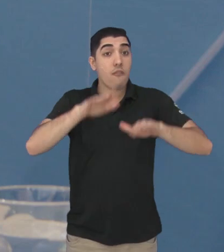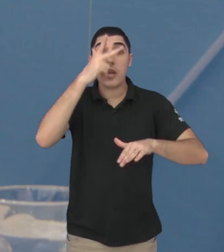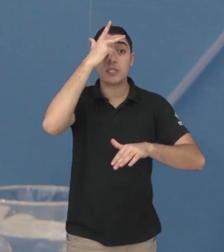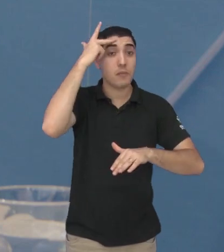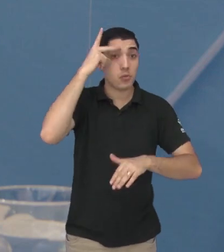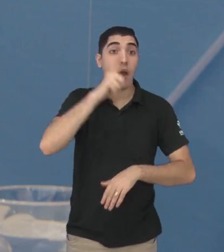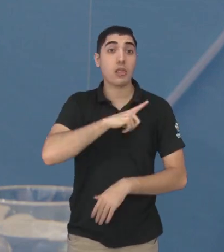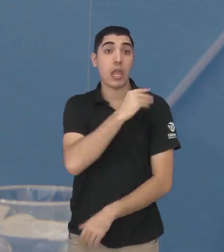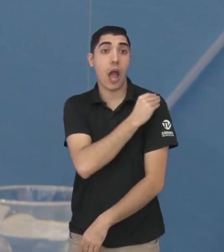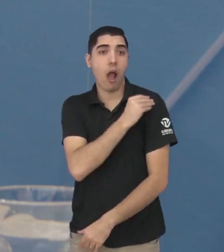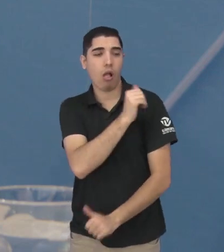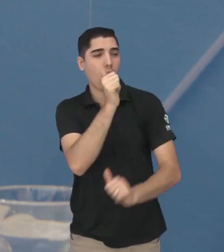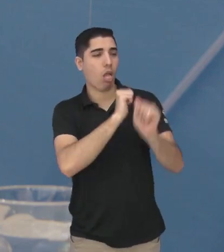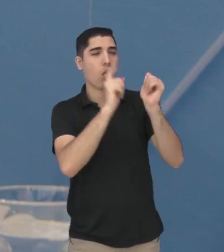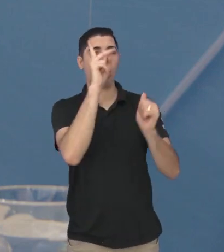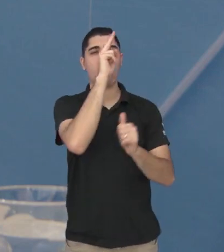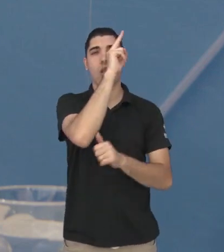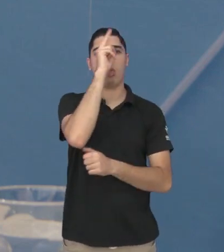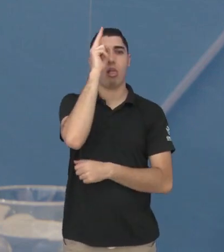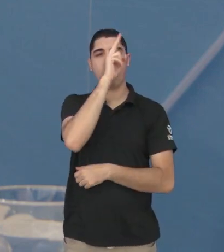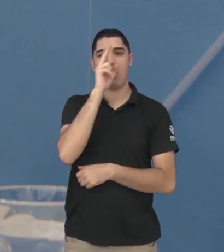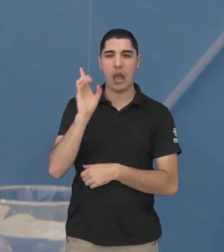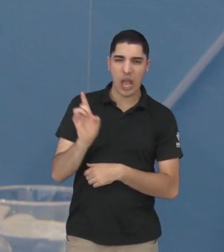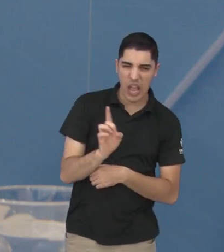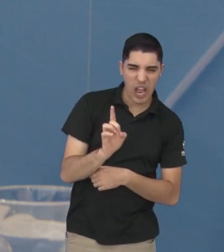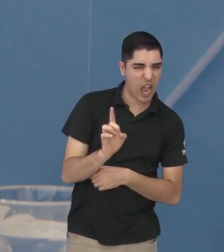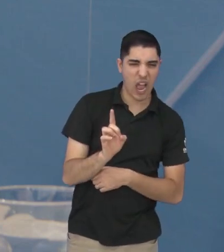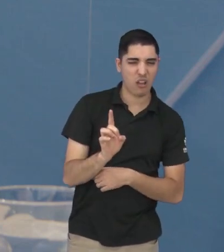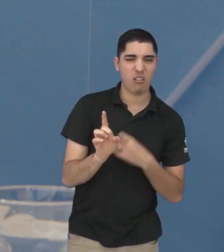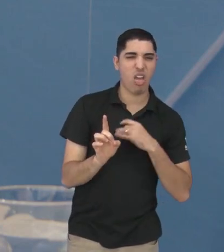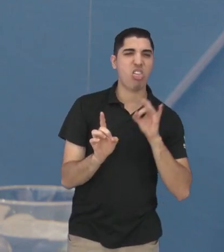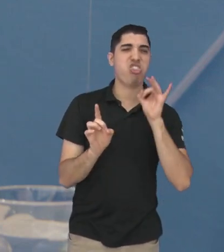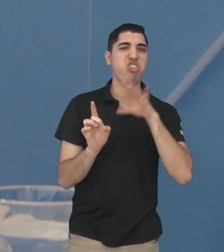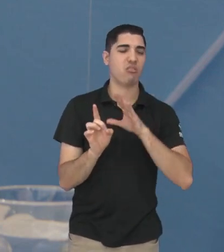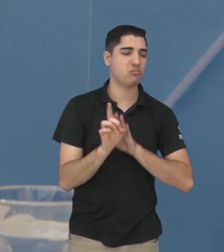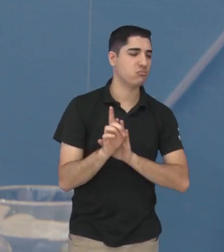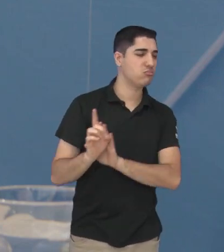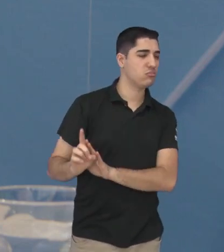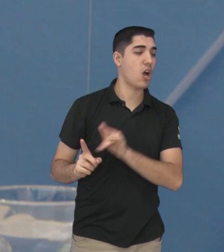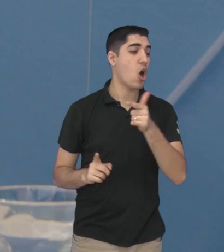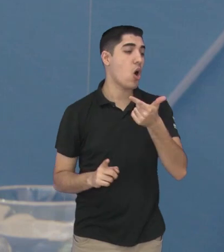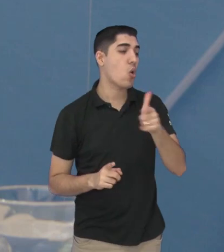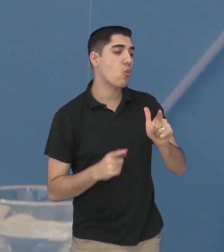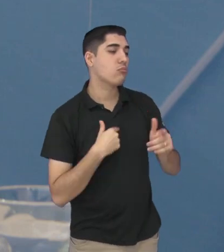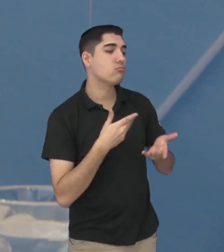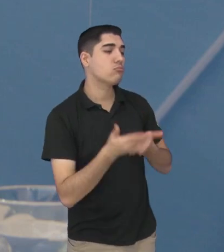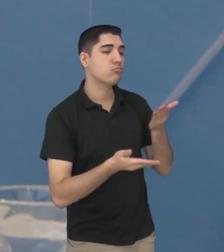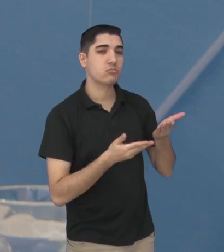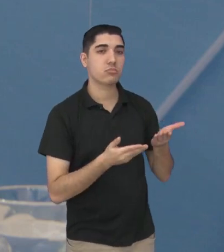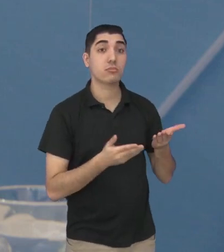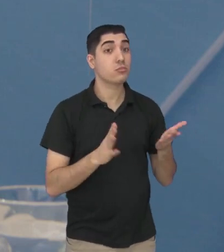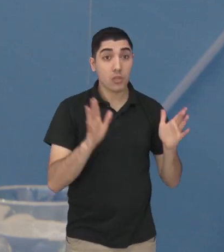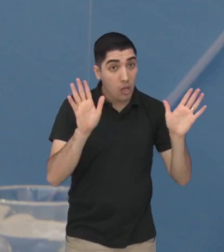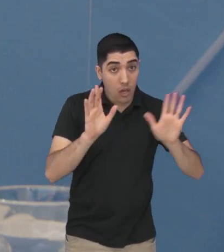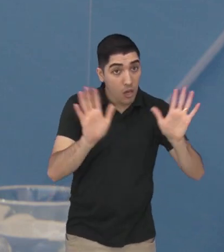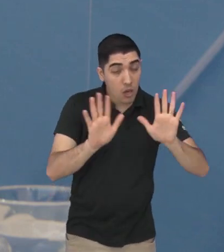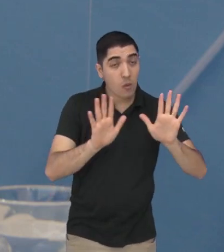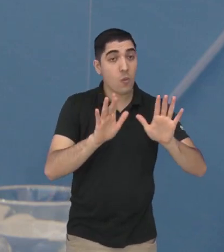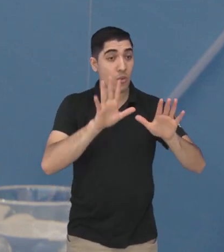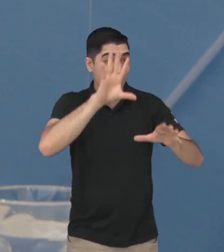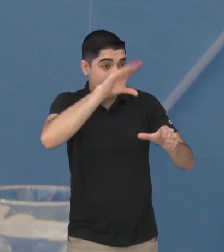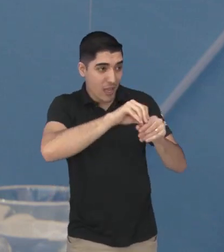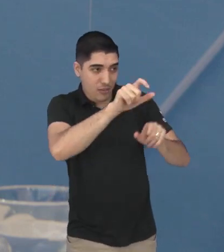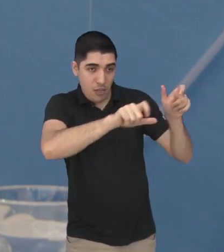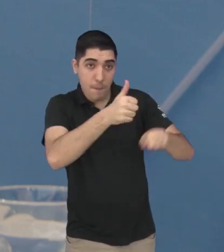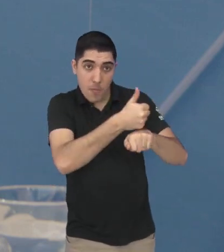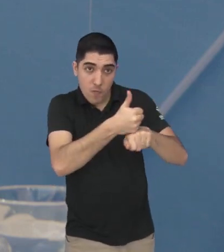às vezes intoxicada, é o último que você quer atender. Então, tem que se trabalhar com o profissional de saúde,